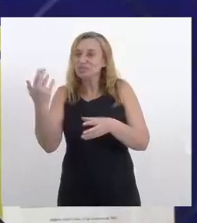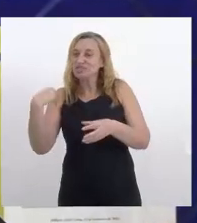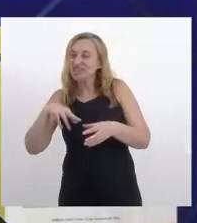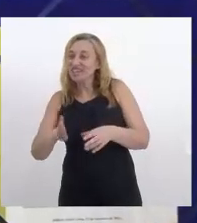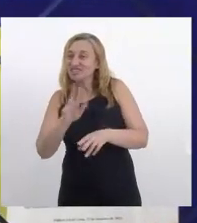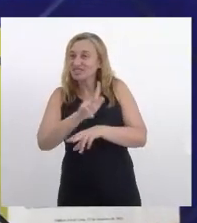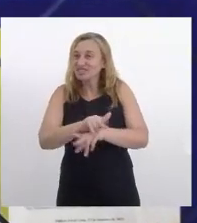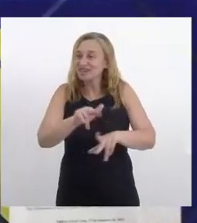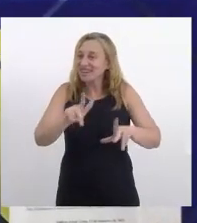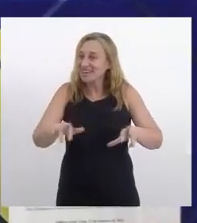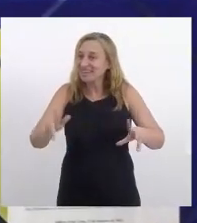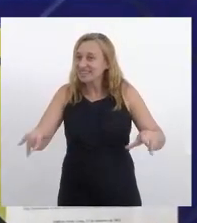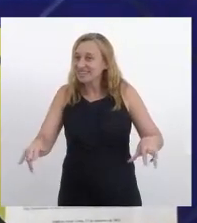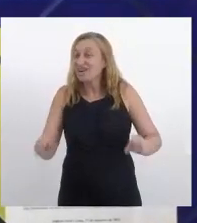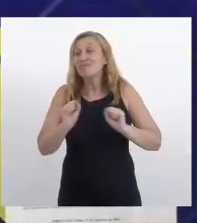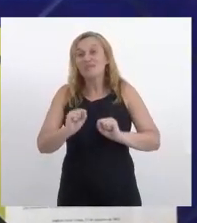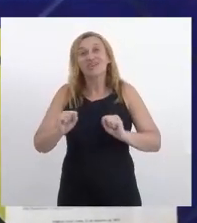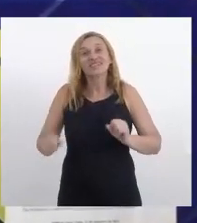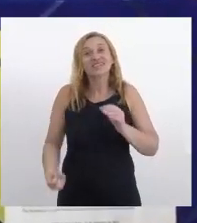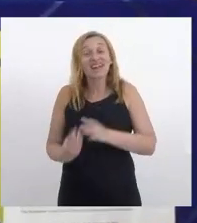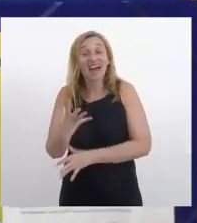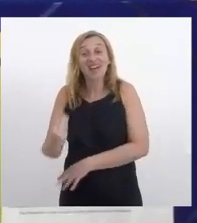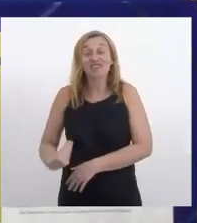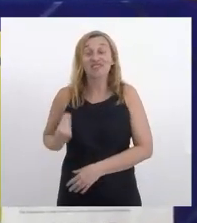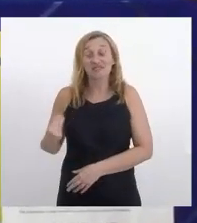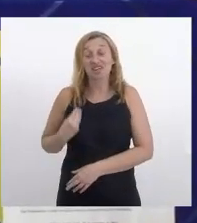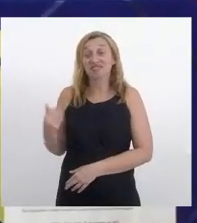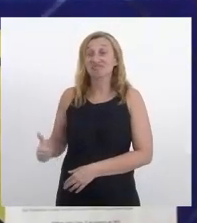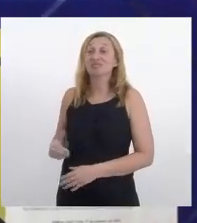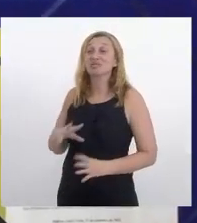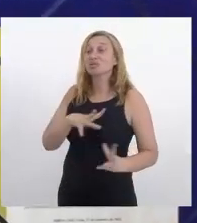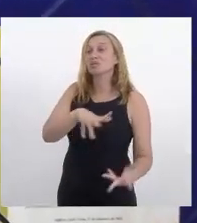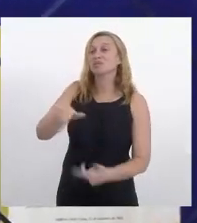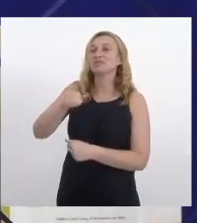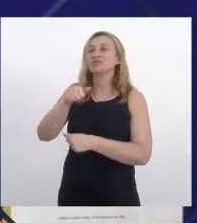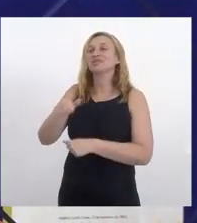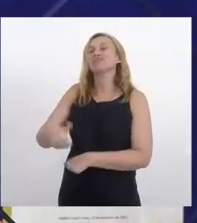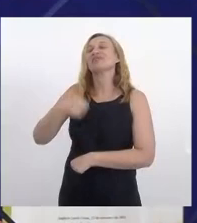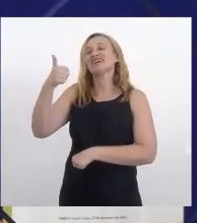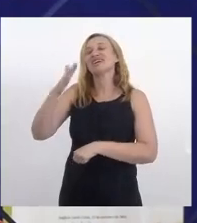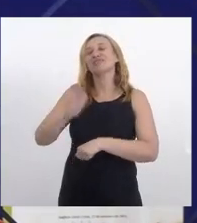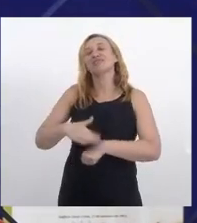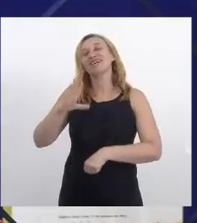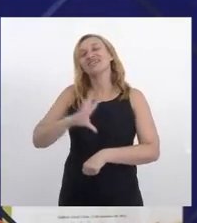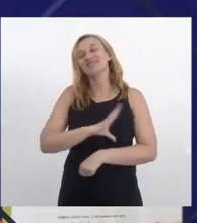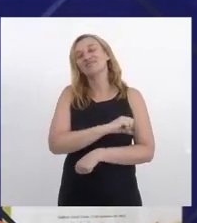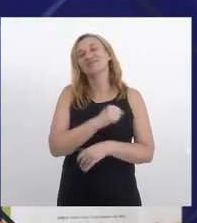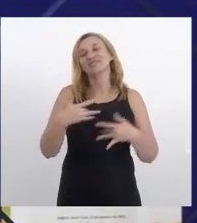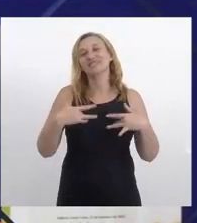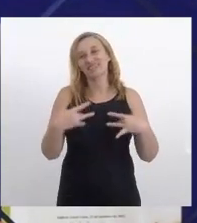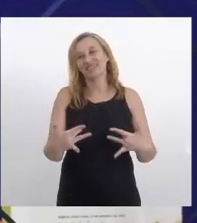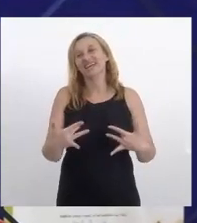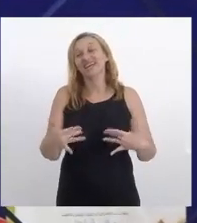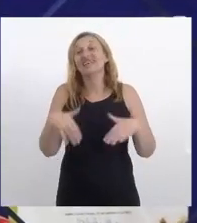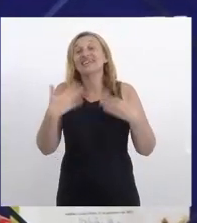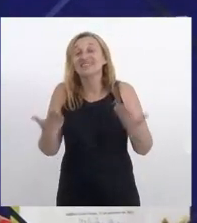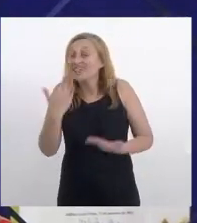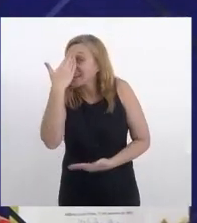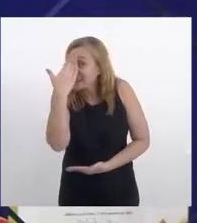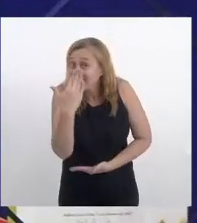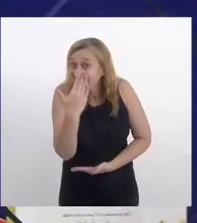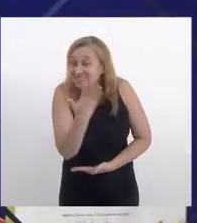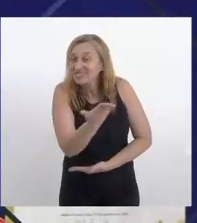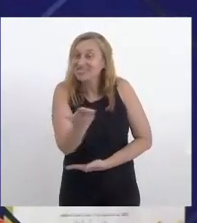possa criar e viver num mundo melhor, com mais amor, com mais solidariedade. Então, agradeço a